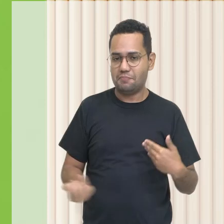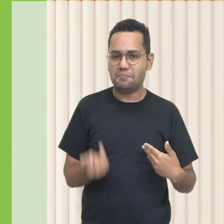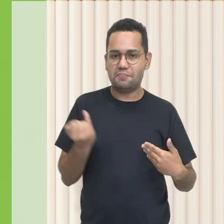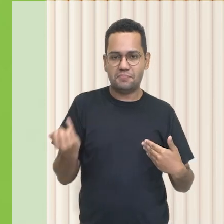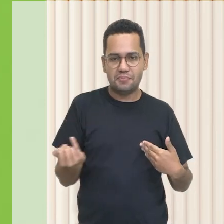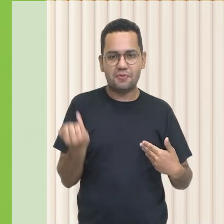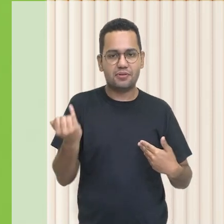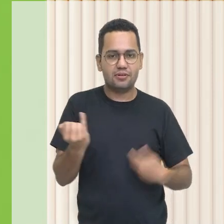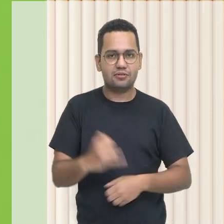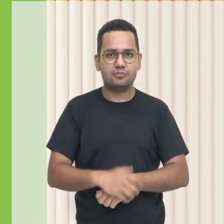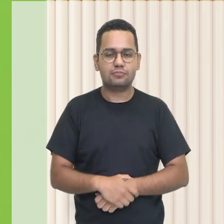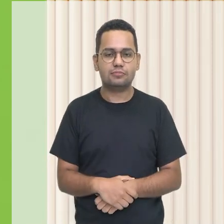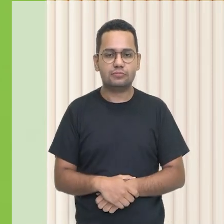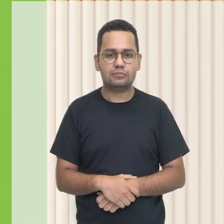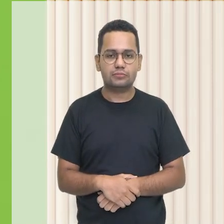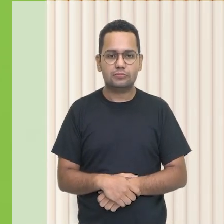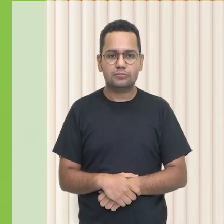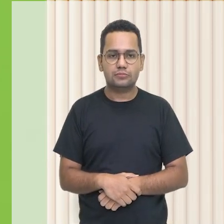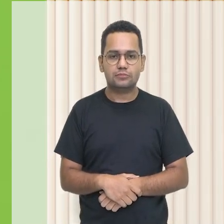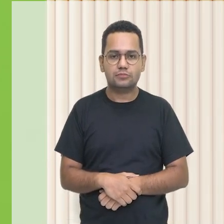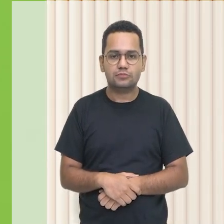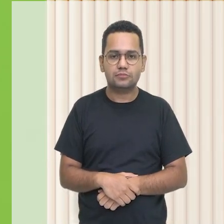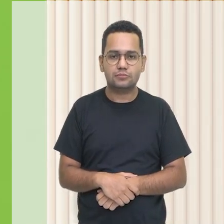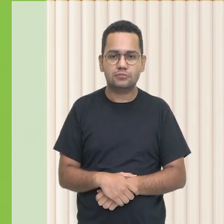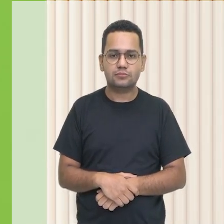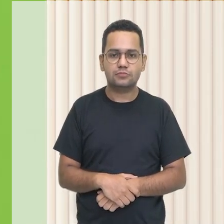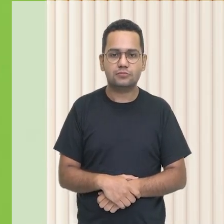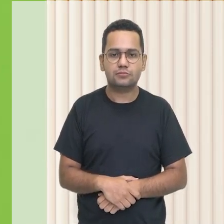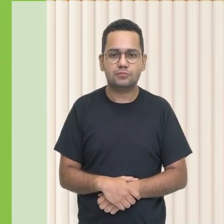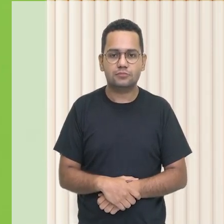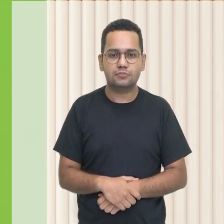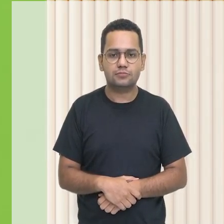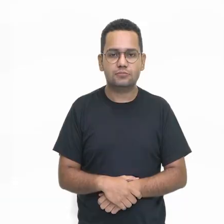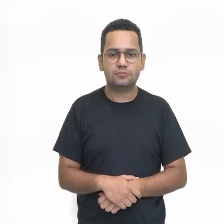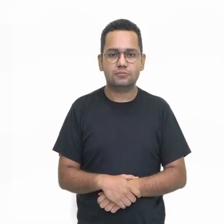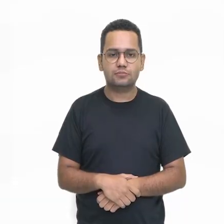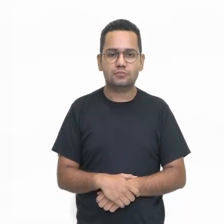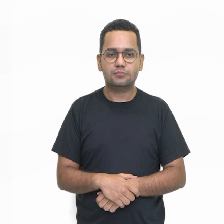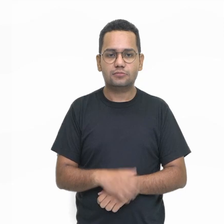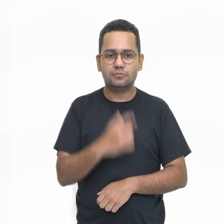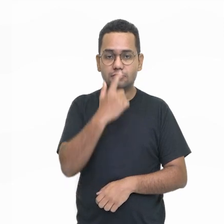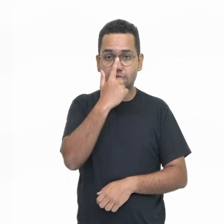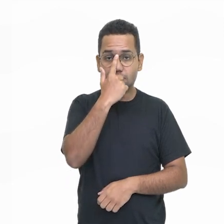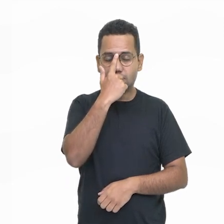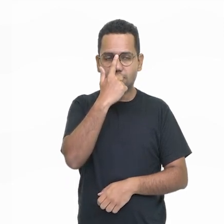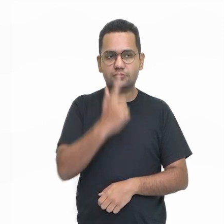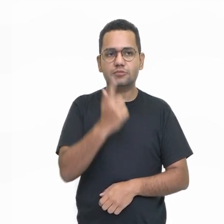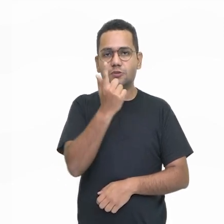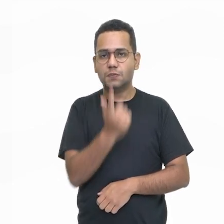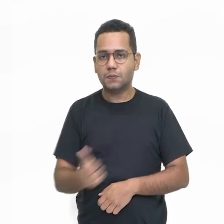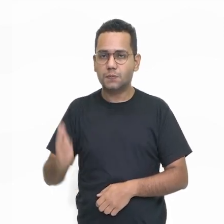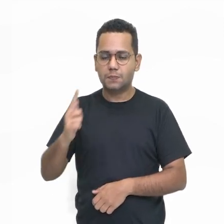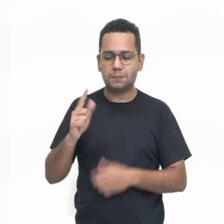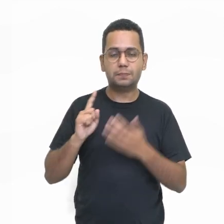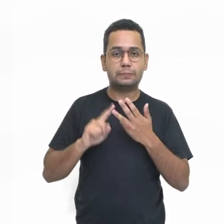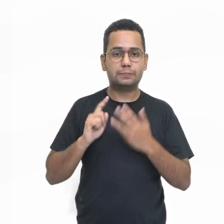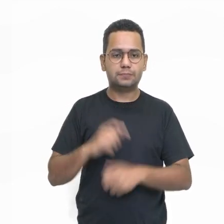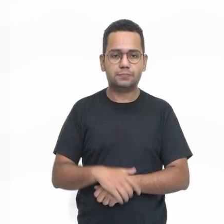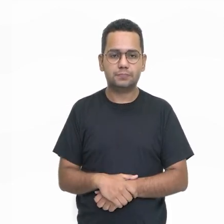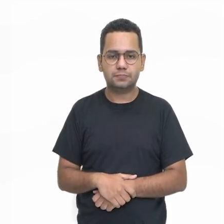foi bem escolhido ele para representar esse bioma. Vamos conhecer aí o próximo bioma, que é o